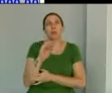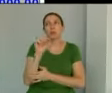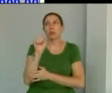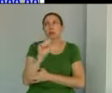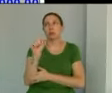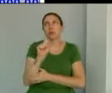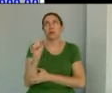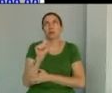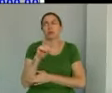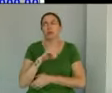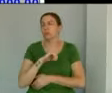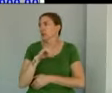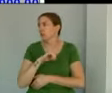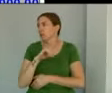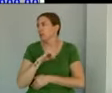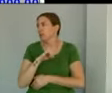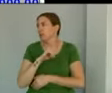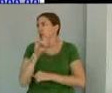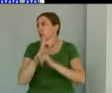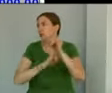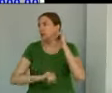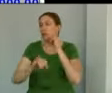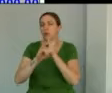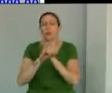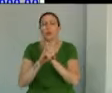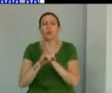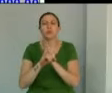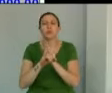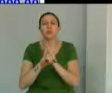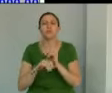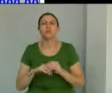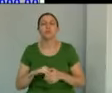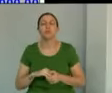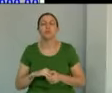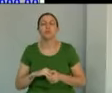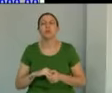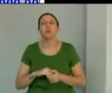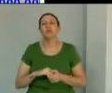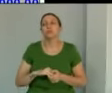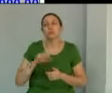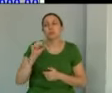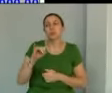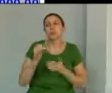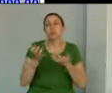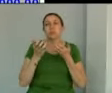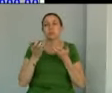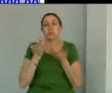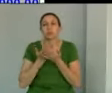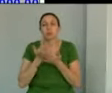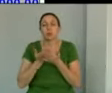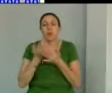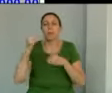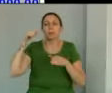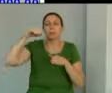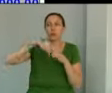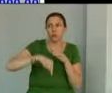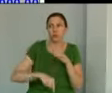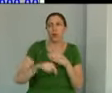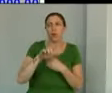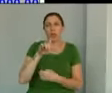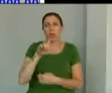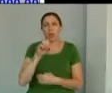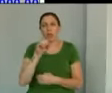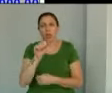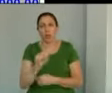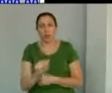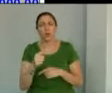portal da Prefeitura, na internet, no portal da Prefeitura. Então, para quem quiser estudar de forma detalhada toda a lua, que é uma lei, ela é